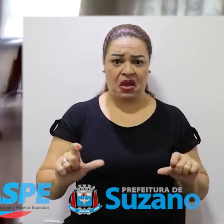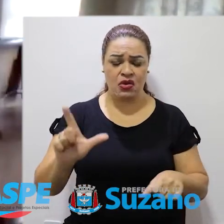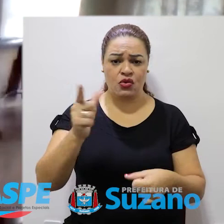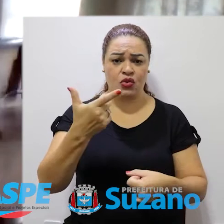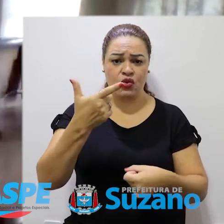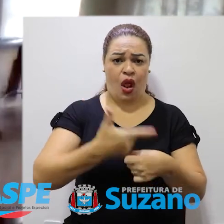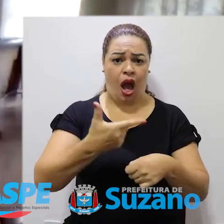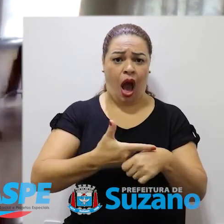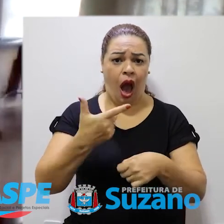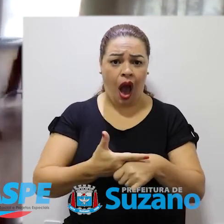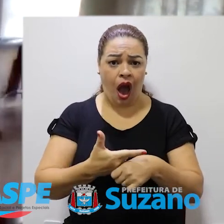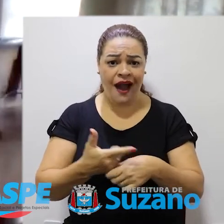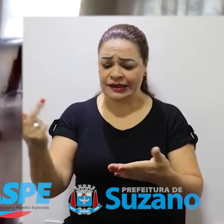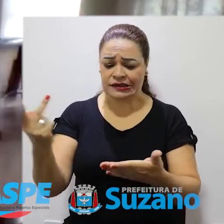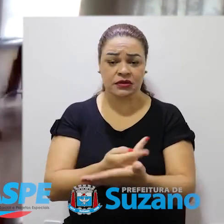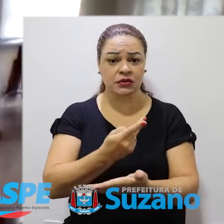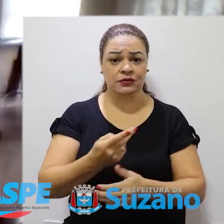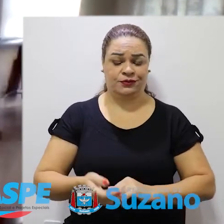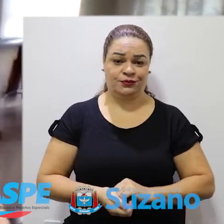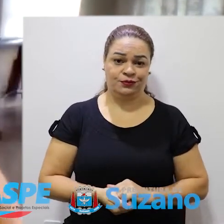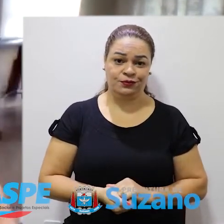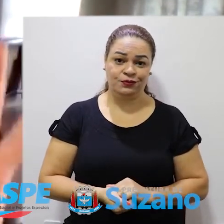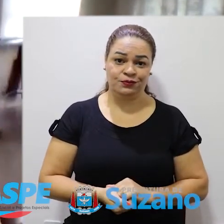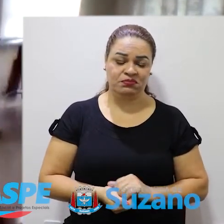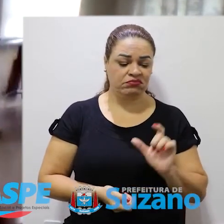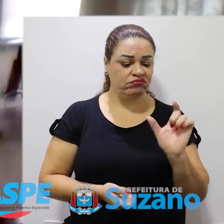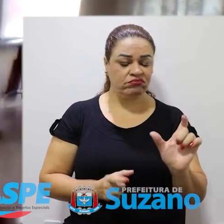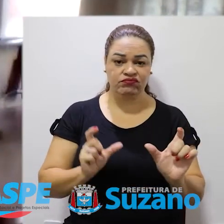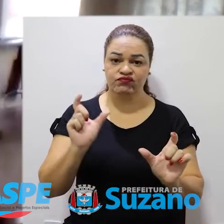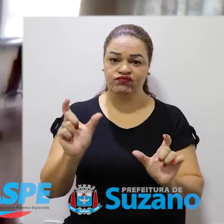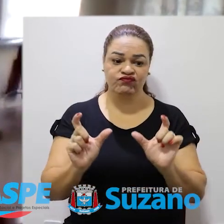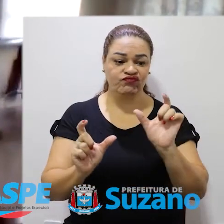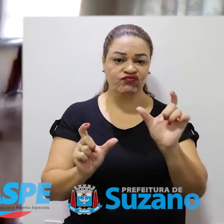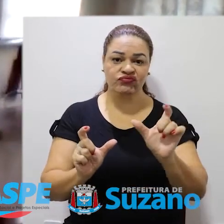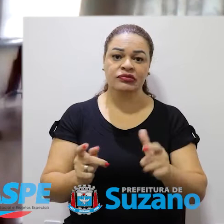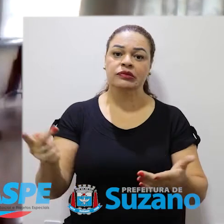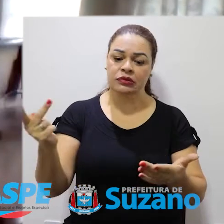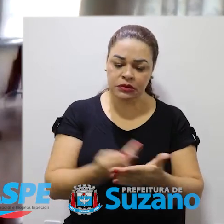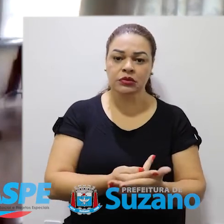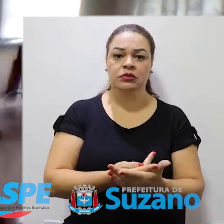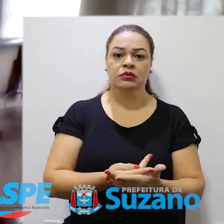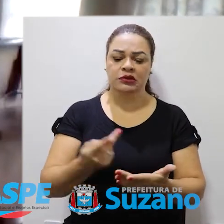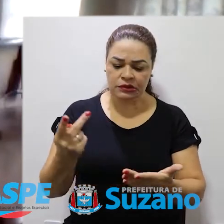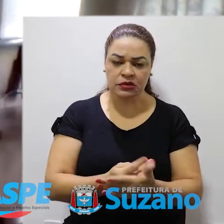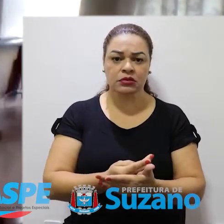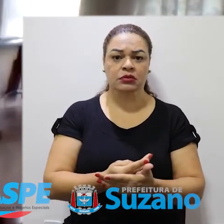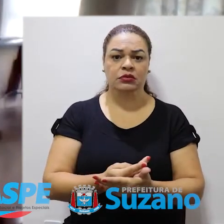errado. Tanto com o inglês, com o francês, com o alemão, com o espanhol, com qualquer língua que você fizer, vai dar errado. Dá errado com língua de sinais